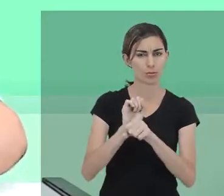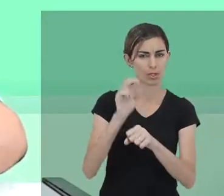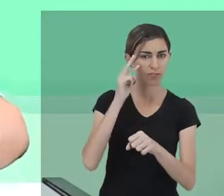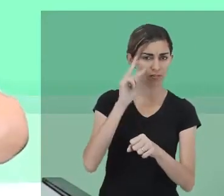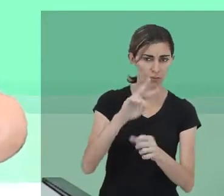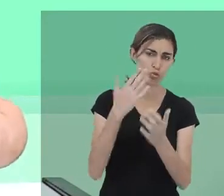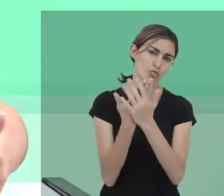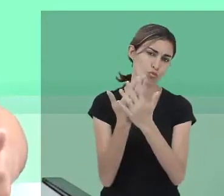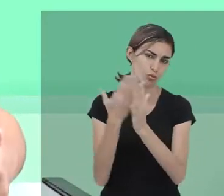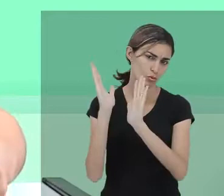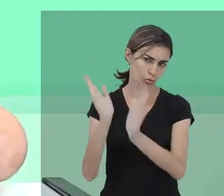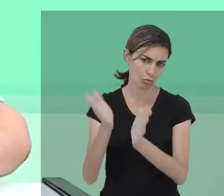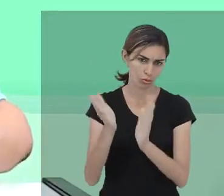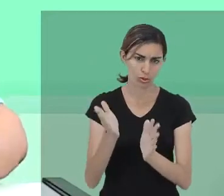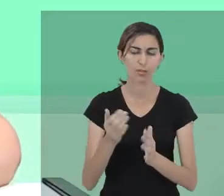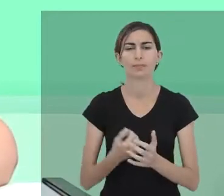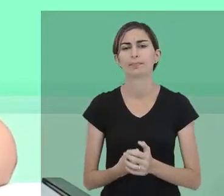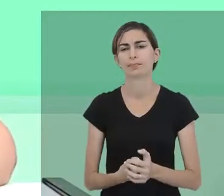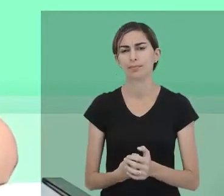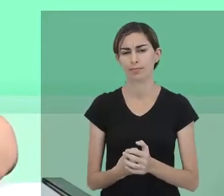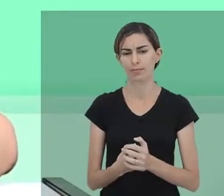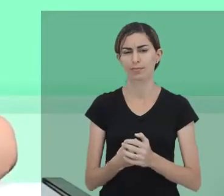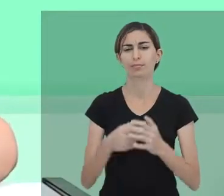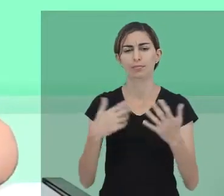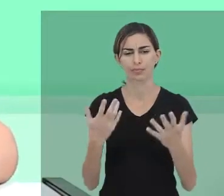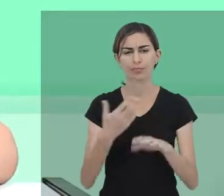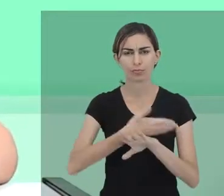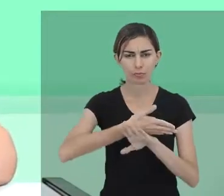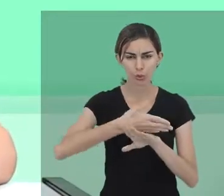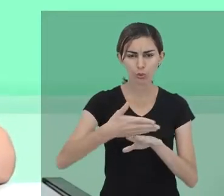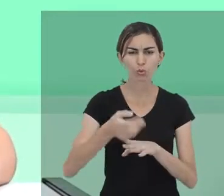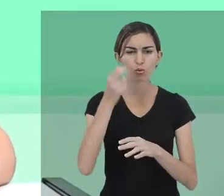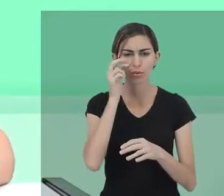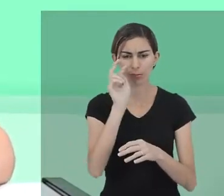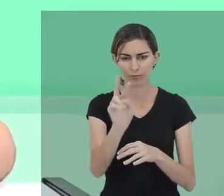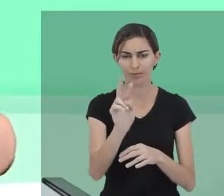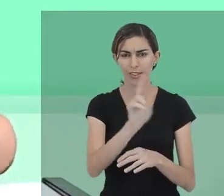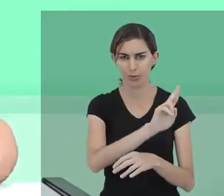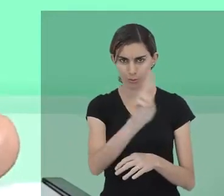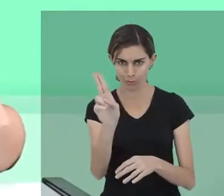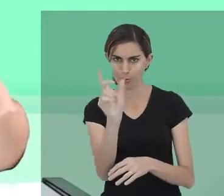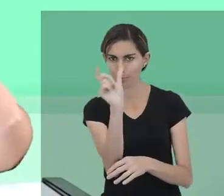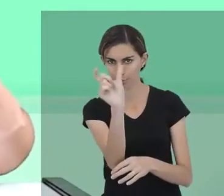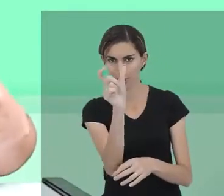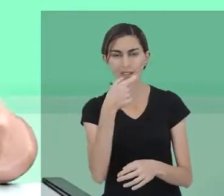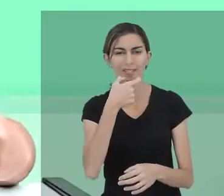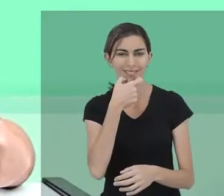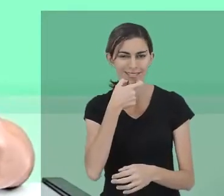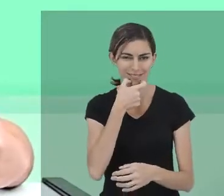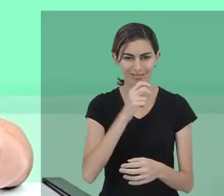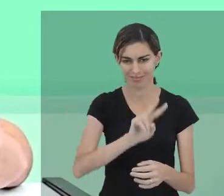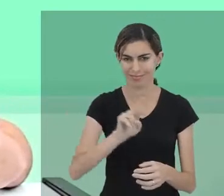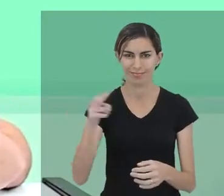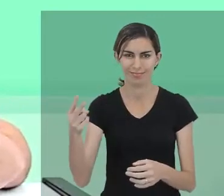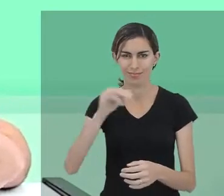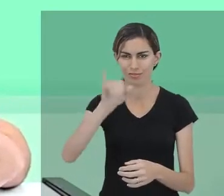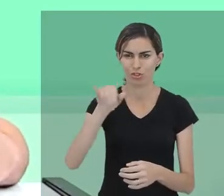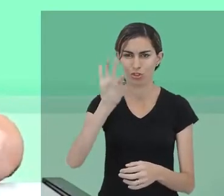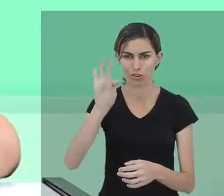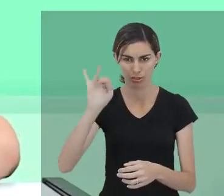já viu ou vai ver em outros módulos mais aprofundados. Então, é muito comum a gente ver just in time.